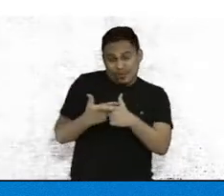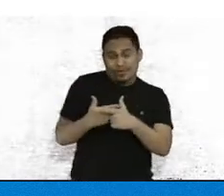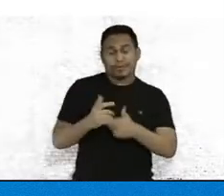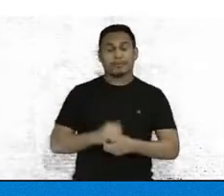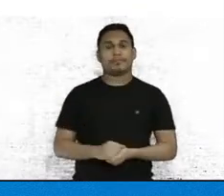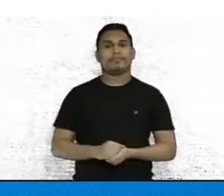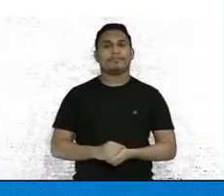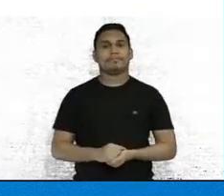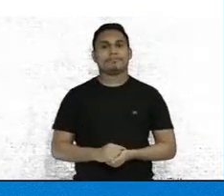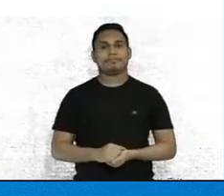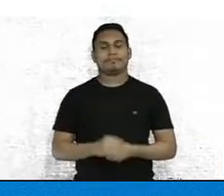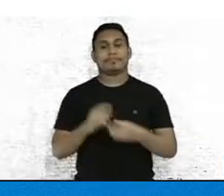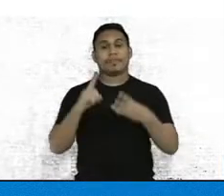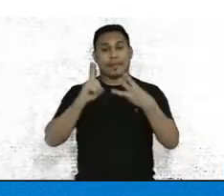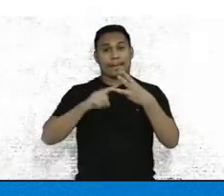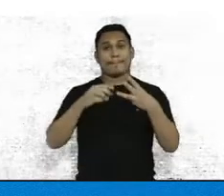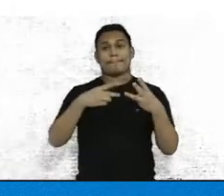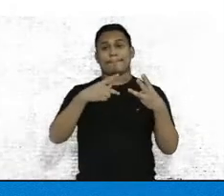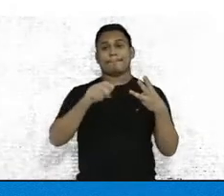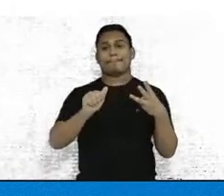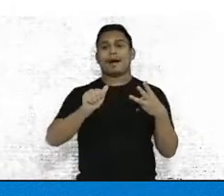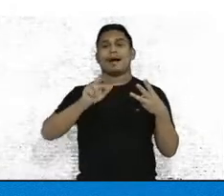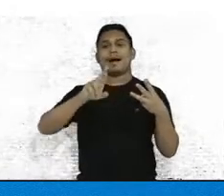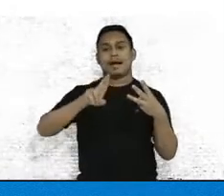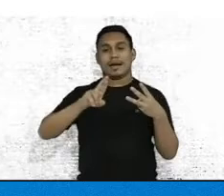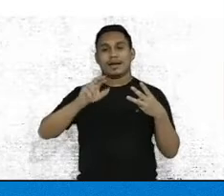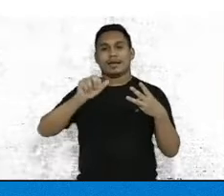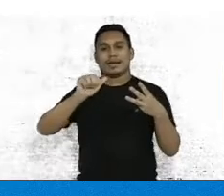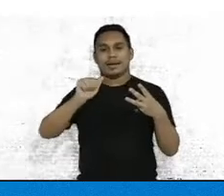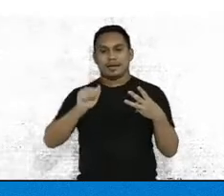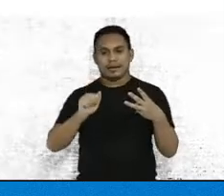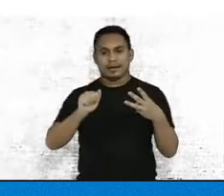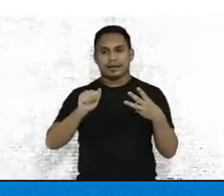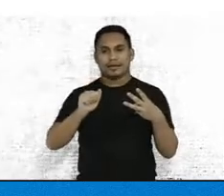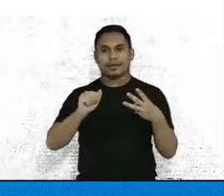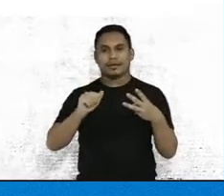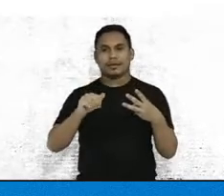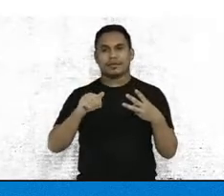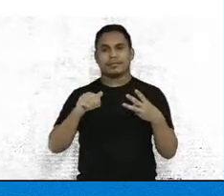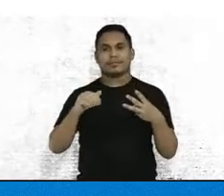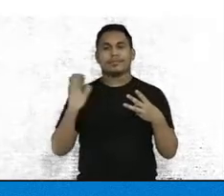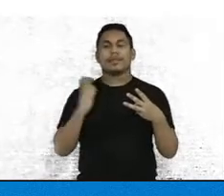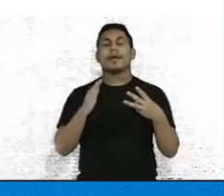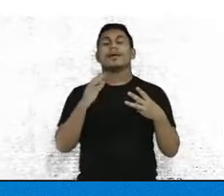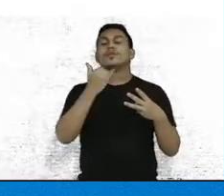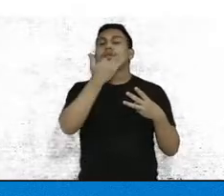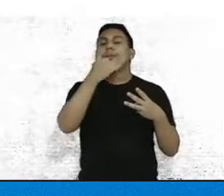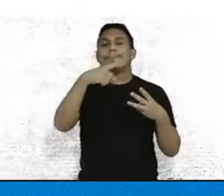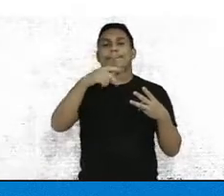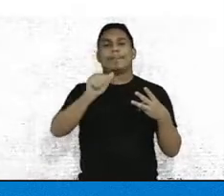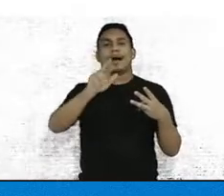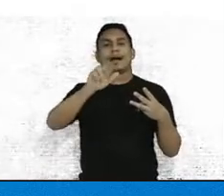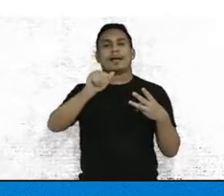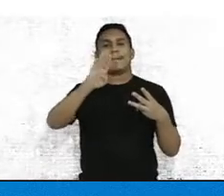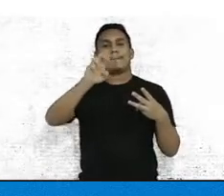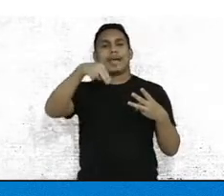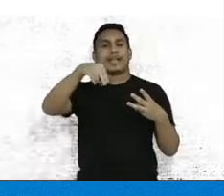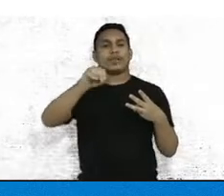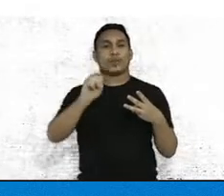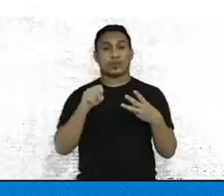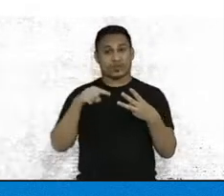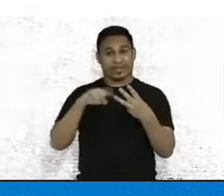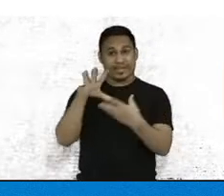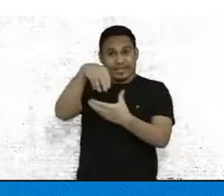outra toxina que interfere com a saúde da tireoide. Parabeno é o conservante que está presente na grande maioria